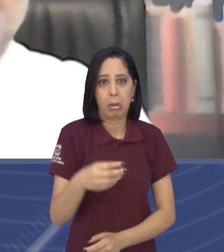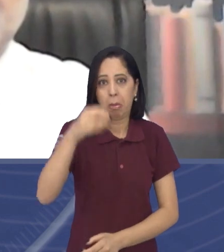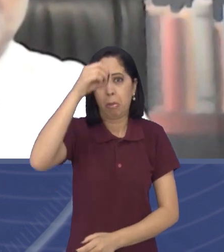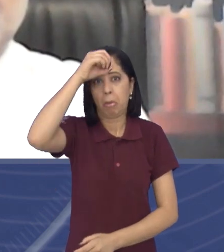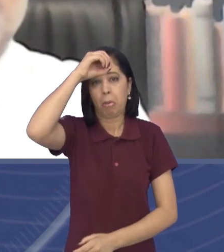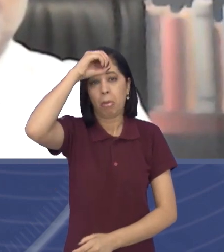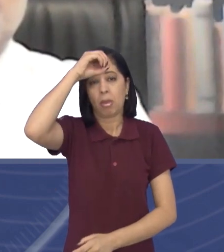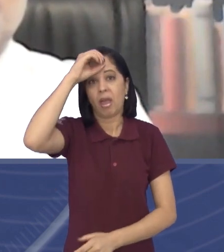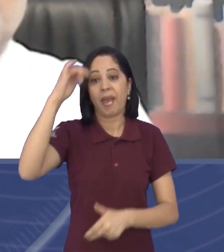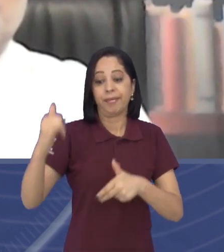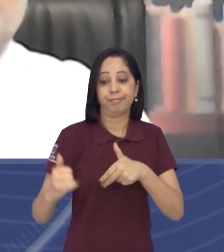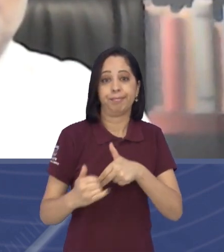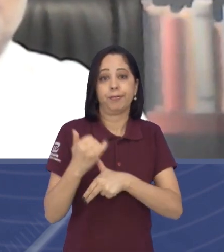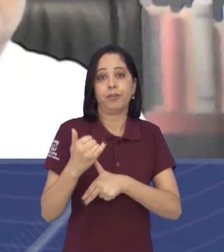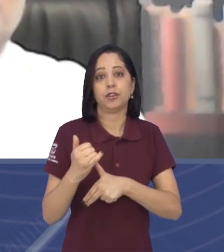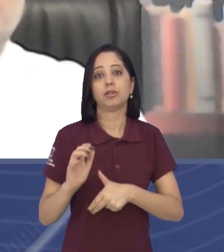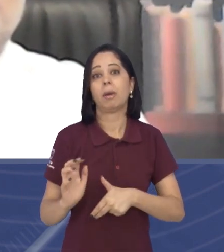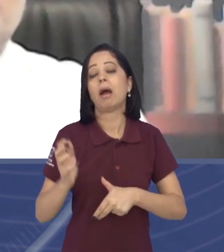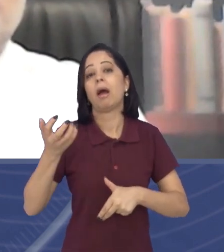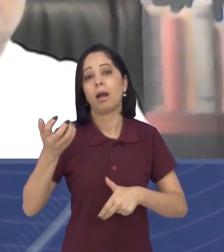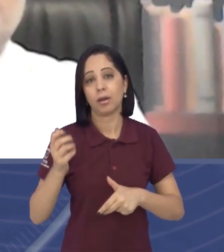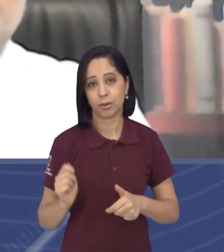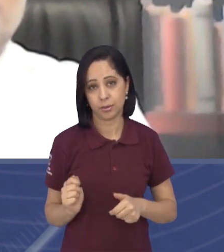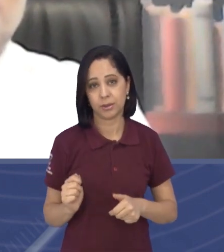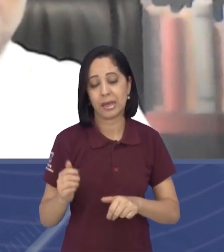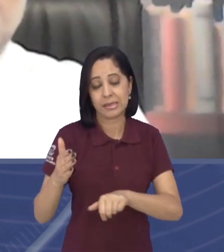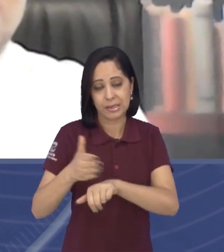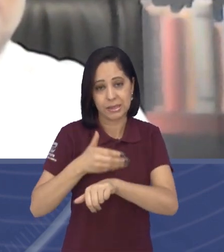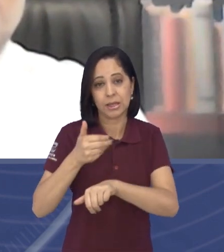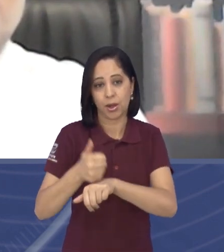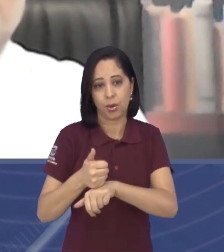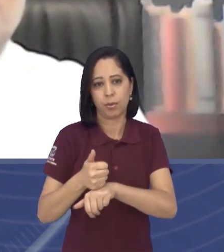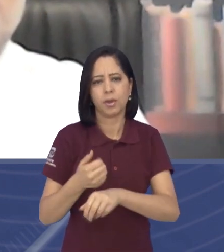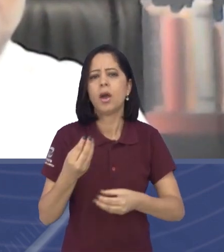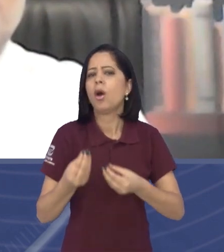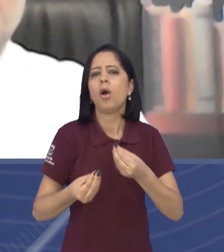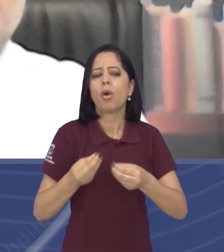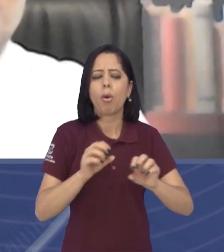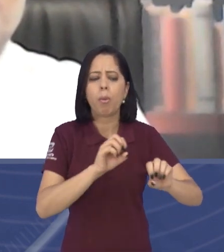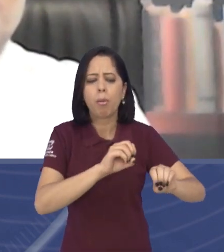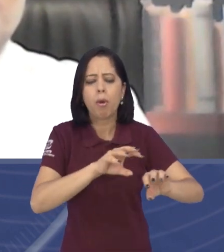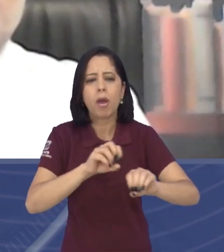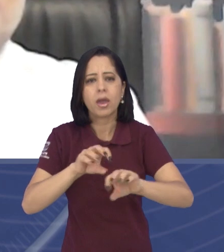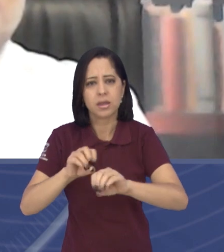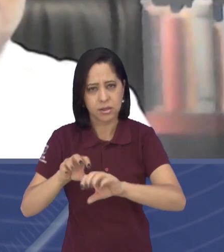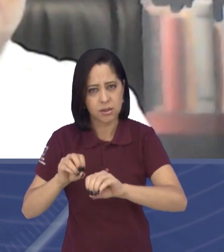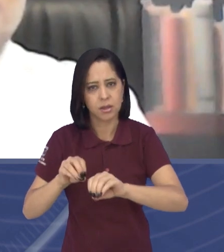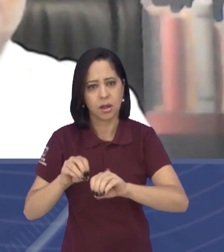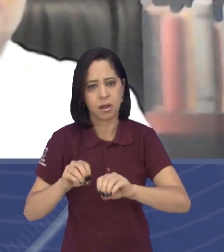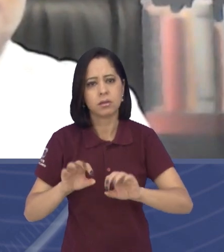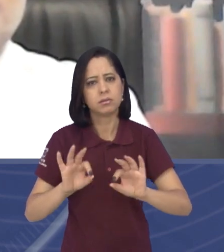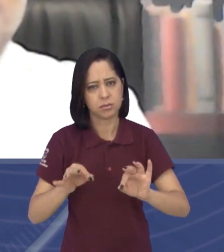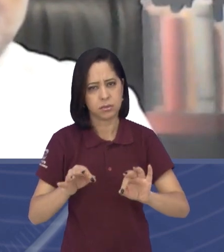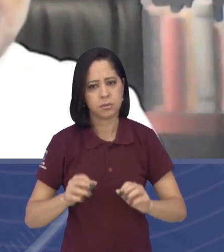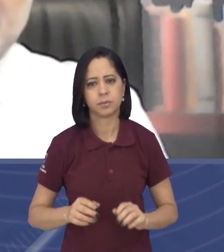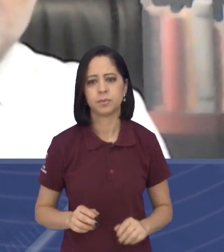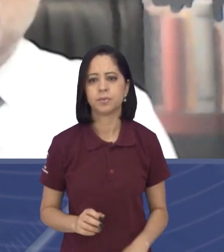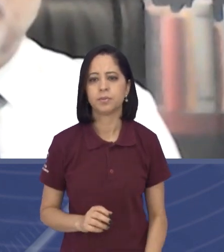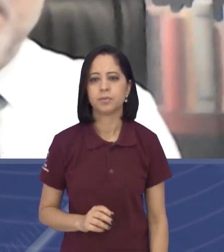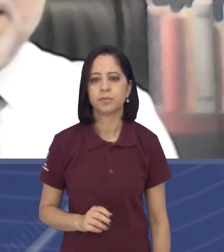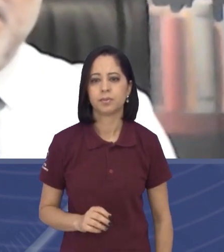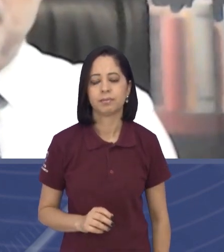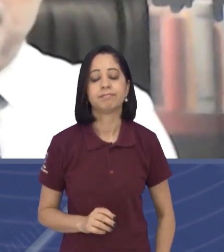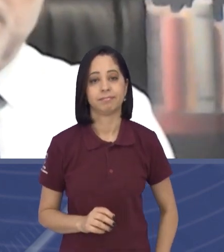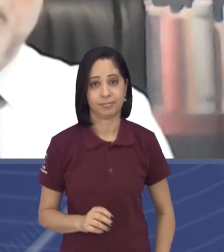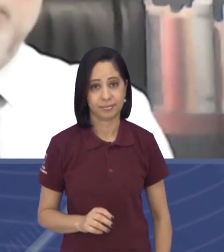tornando vítimas mais vulneráveis para os criminosos. Como trabalhar isso? Faz parte de uma educação também, né?